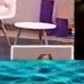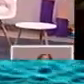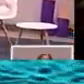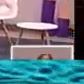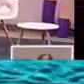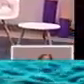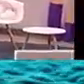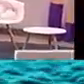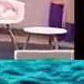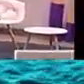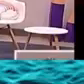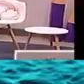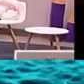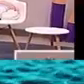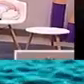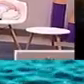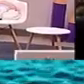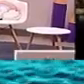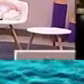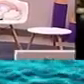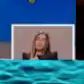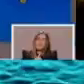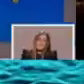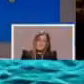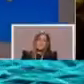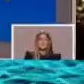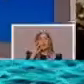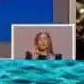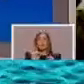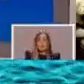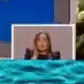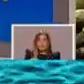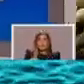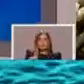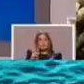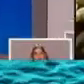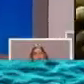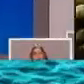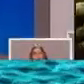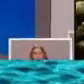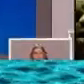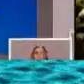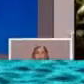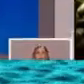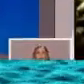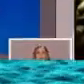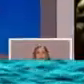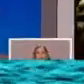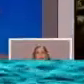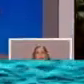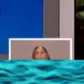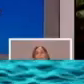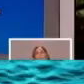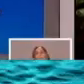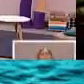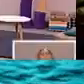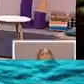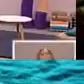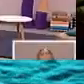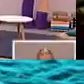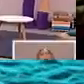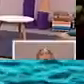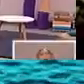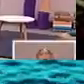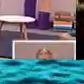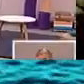verdadeiramente 71 anos e meio. Os cuidados de limpeza para proteger os mais velhos. E mais doentes.